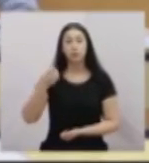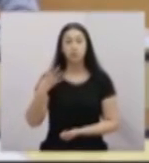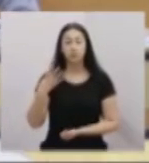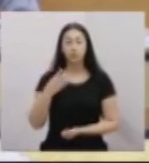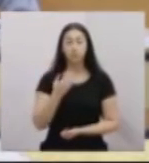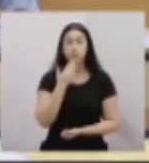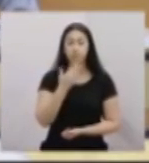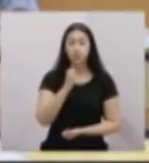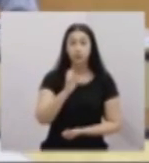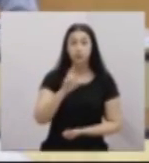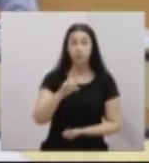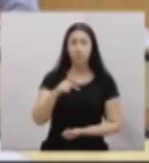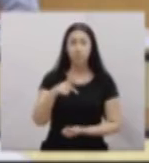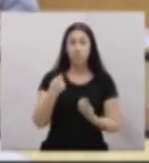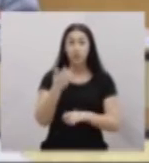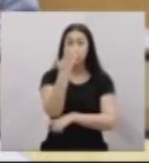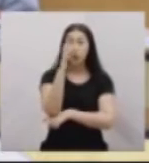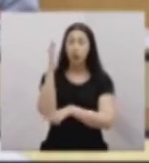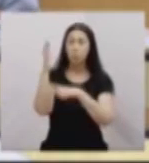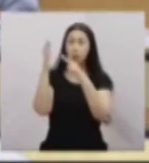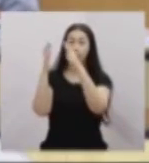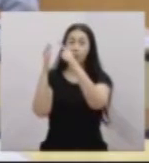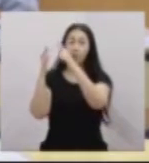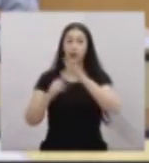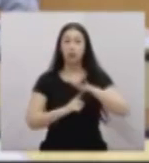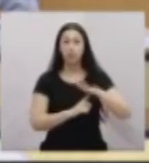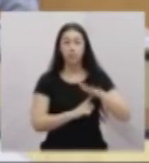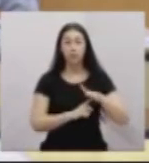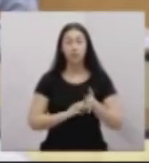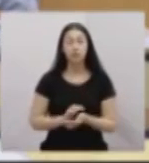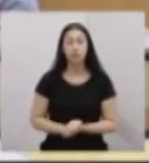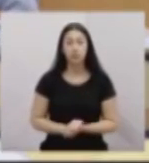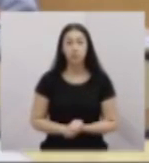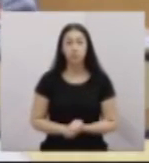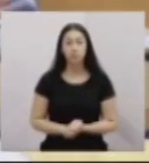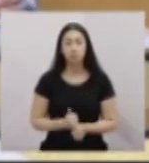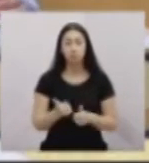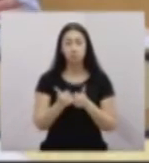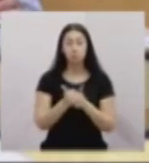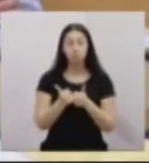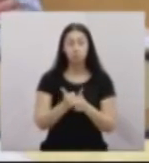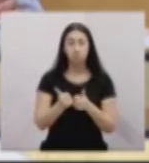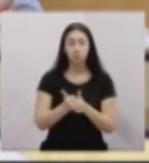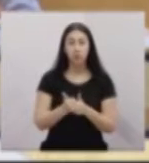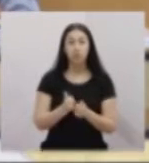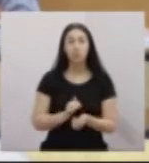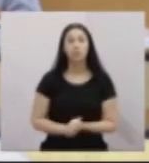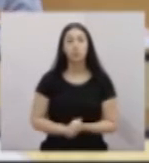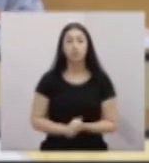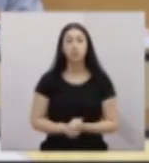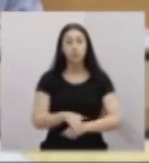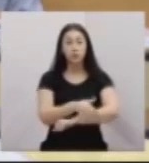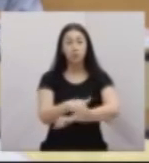de árvore na Praça Nossa Senhora do Carmo, nas proximidades da esquina entre a Rua